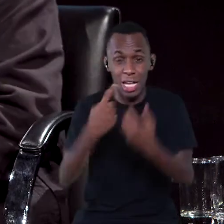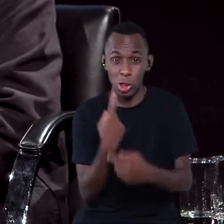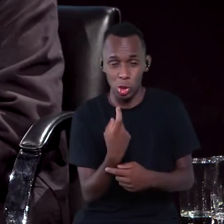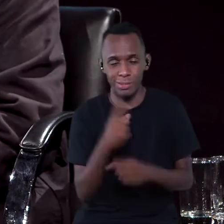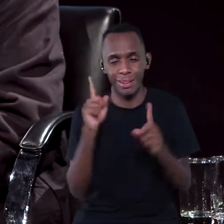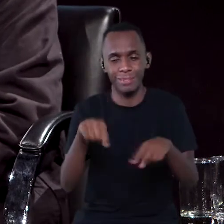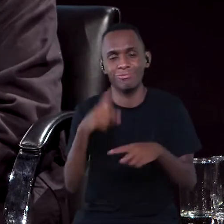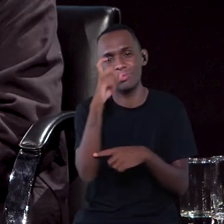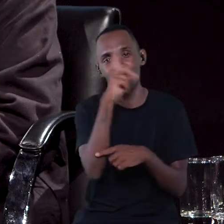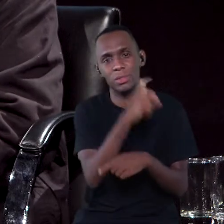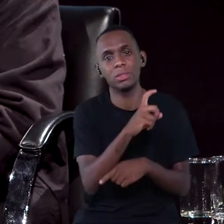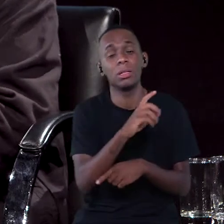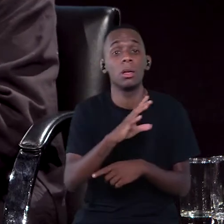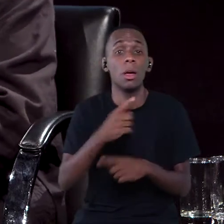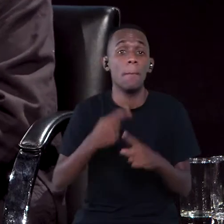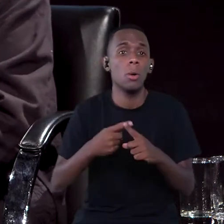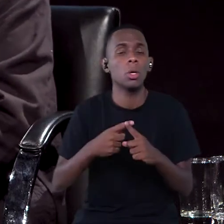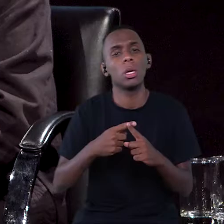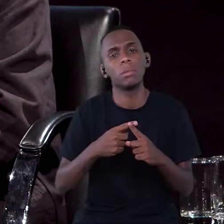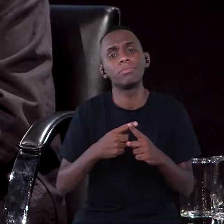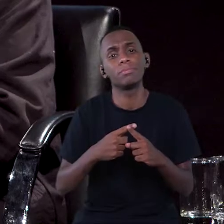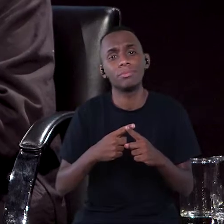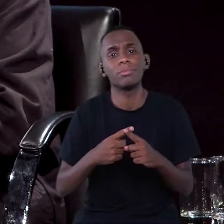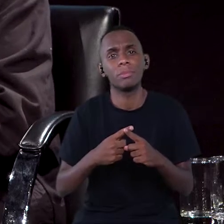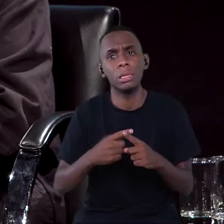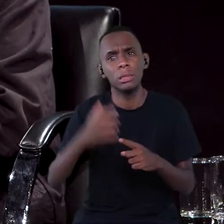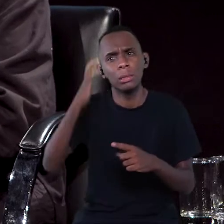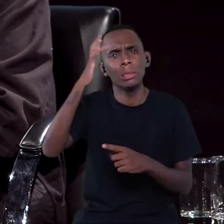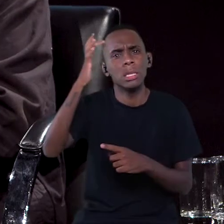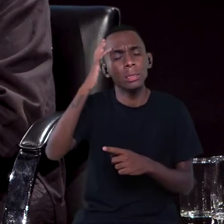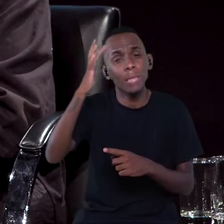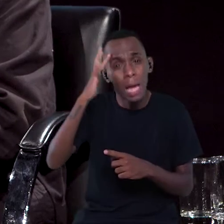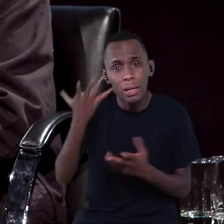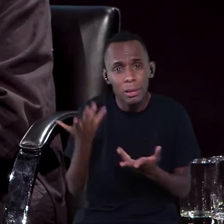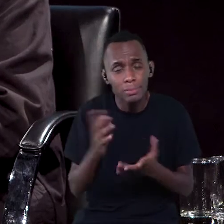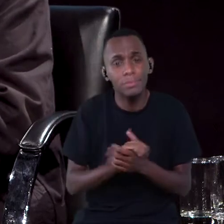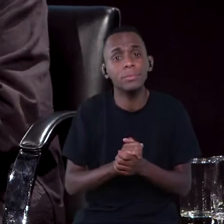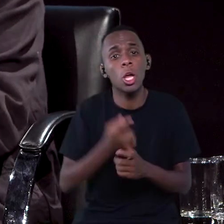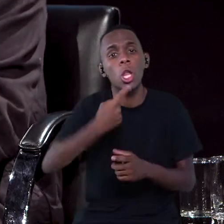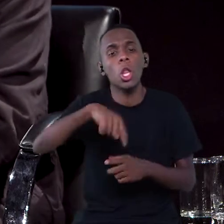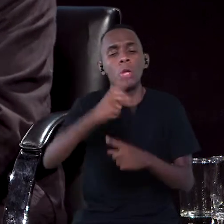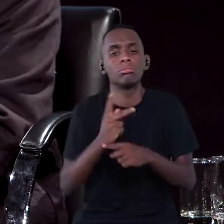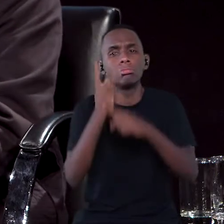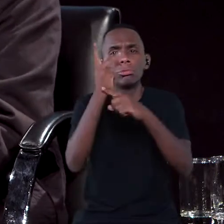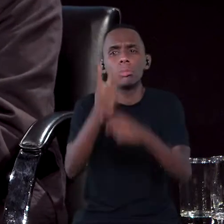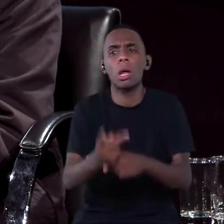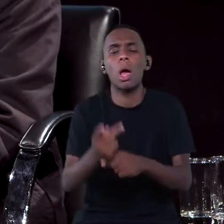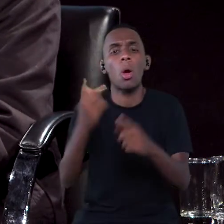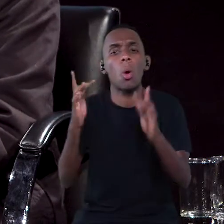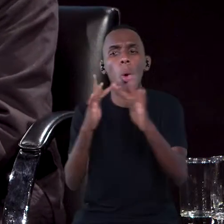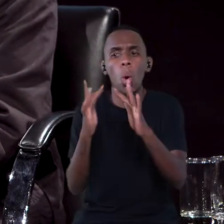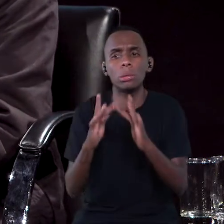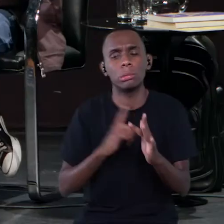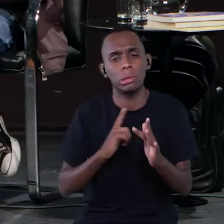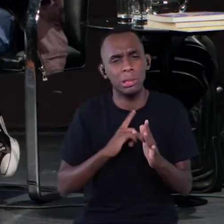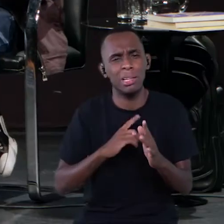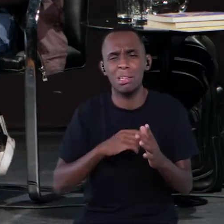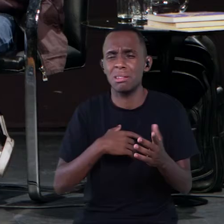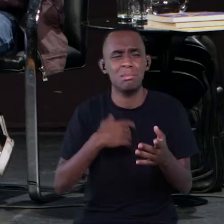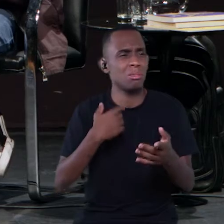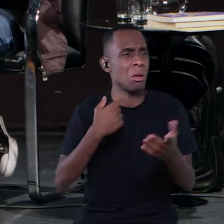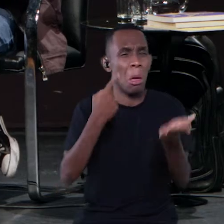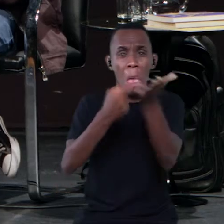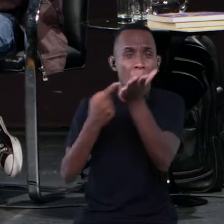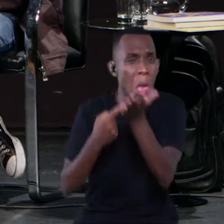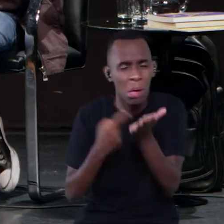era muito difícil. Eu acho que, até por conta dessa ideia de limbo, é que nós procurávamos nos encontrar. E de maneira